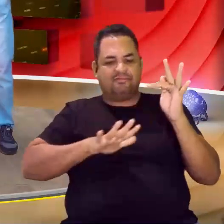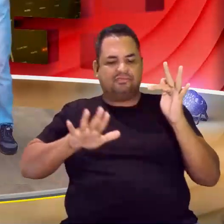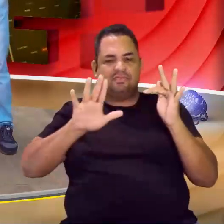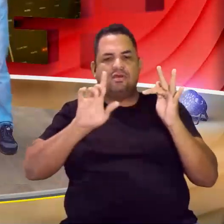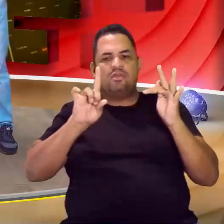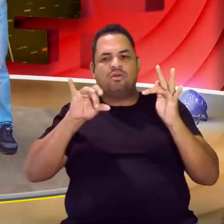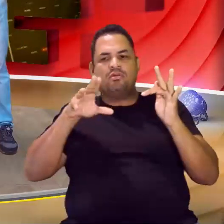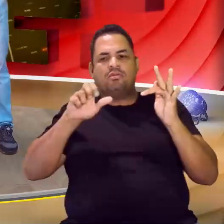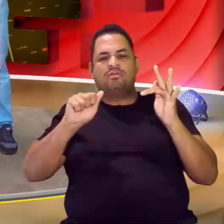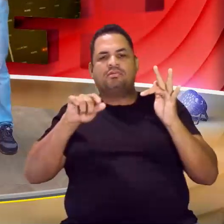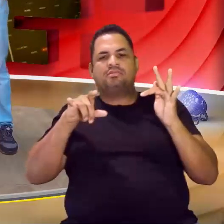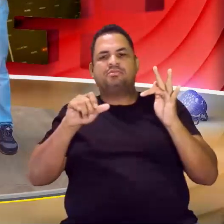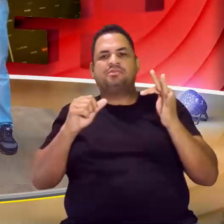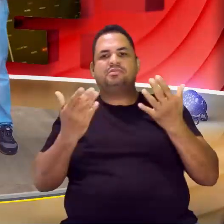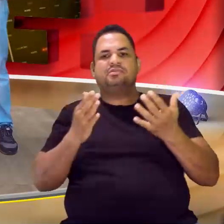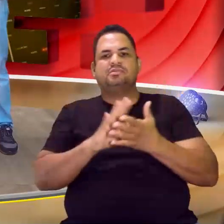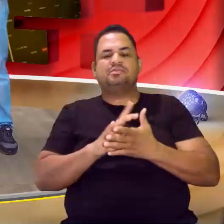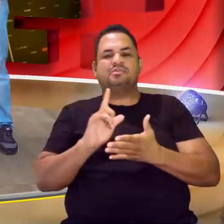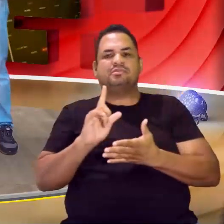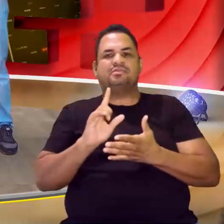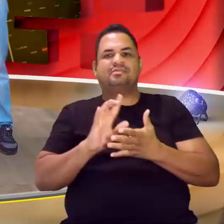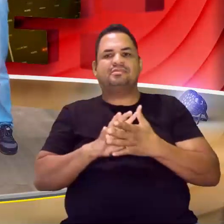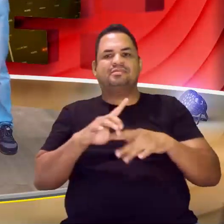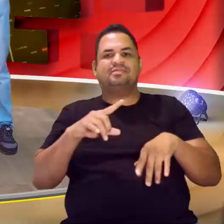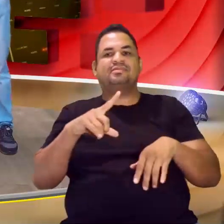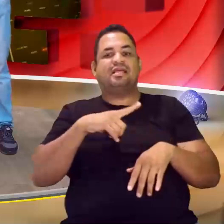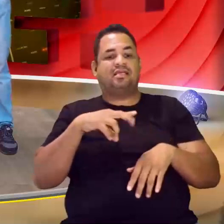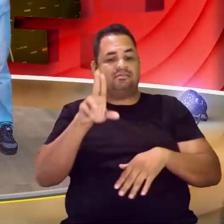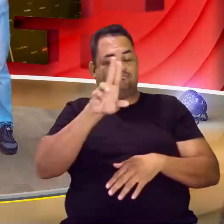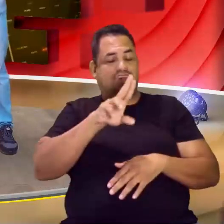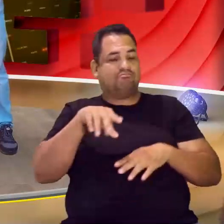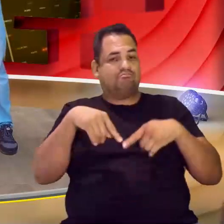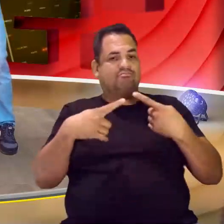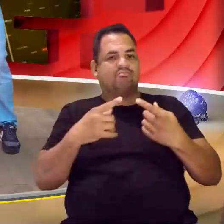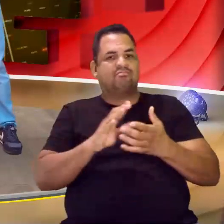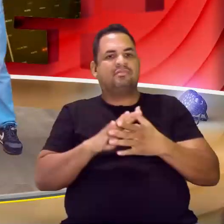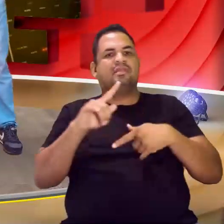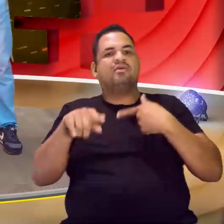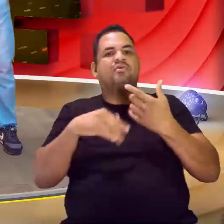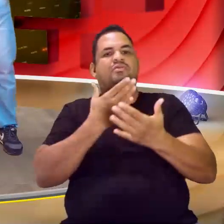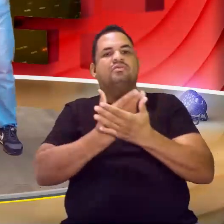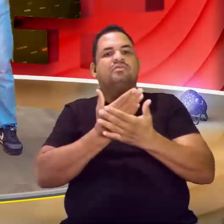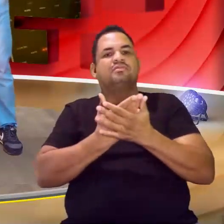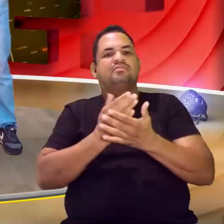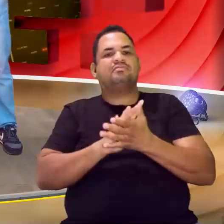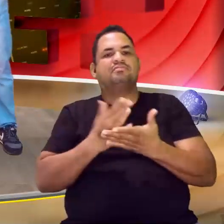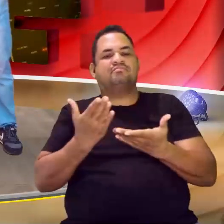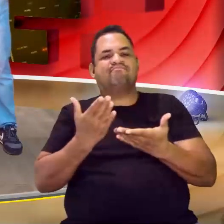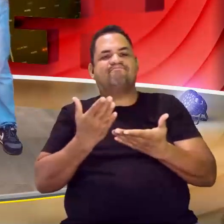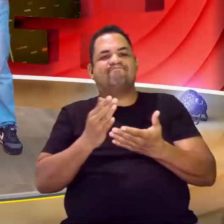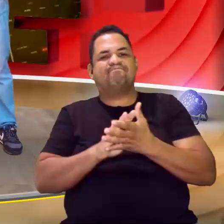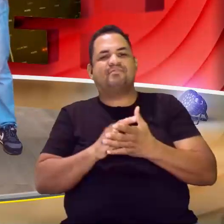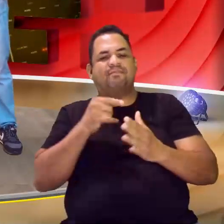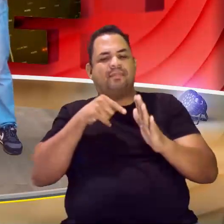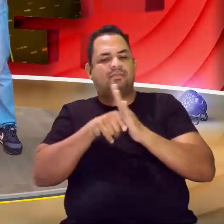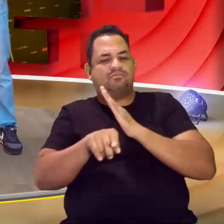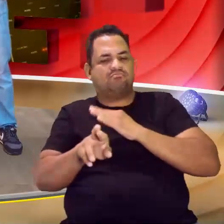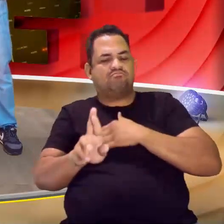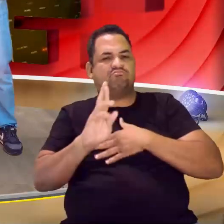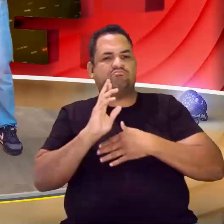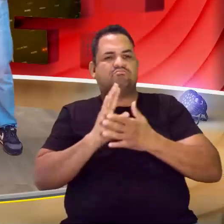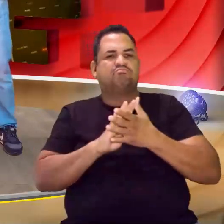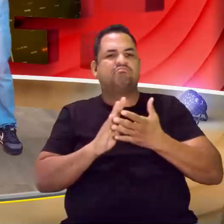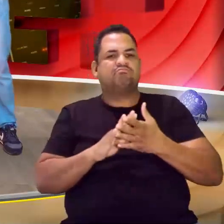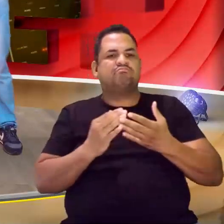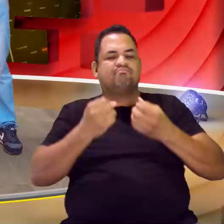logarítmica, né? Acabamos não, acabou, né? Temos aplicado as aplicações, é verdade. Então, na próxima aula, a gente vem com aquela pegada daquele quiz bacana para